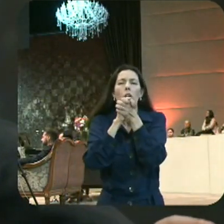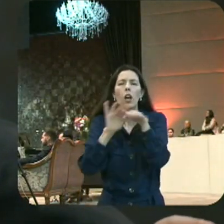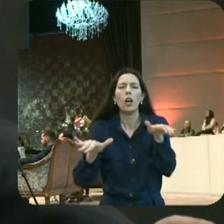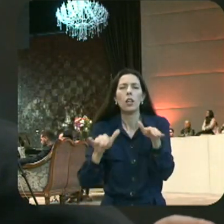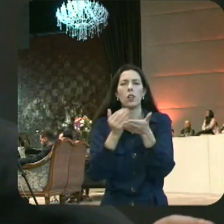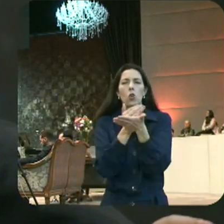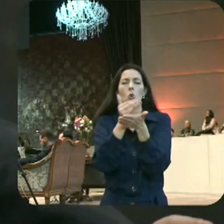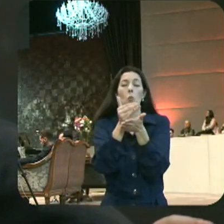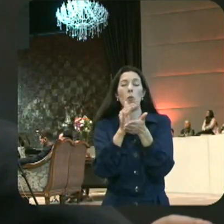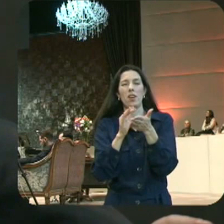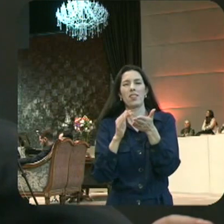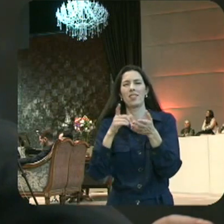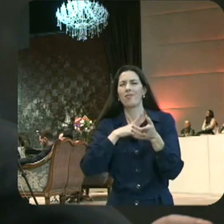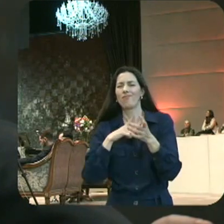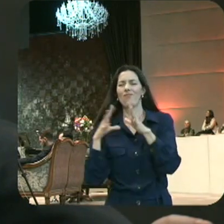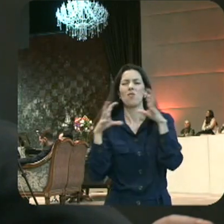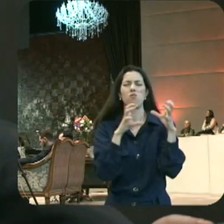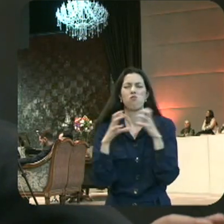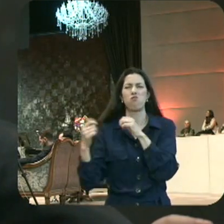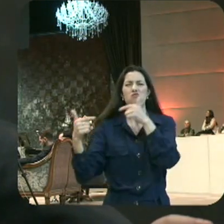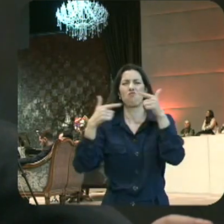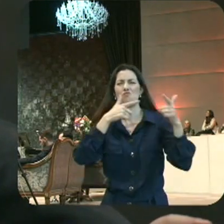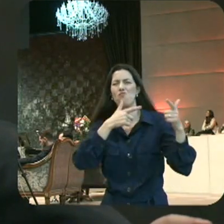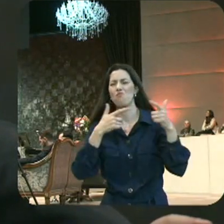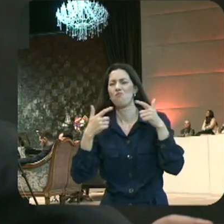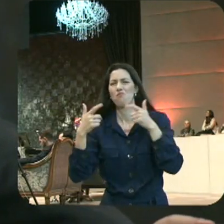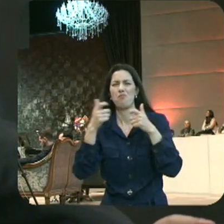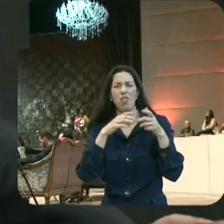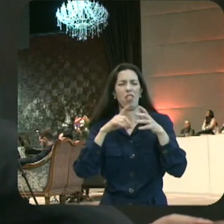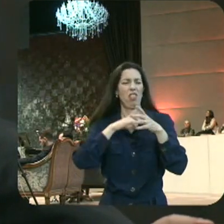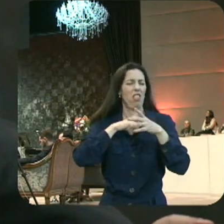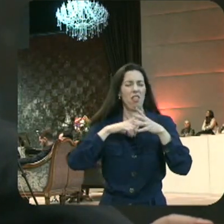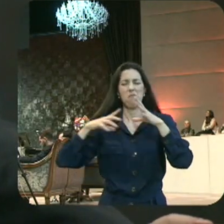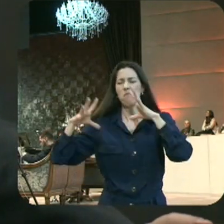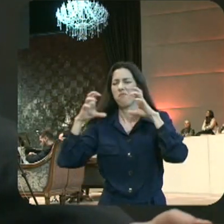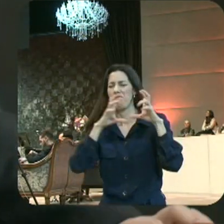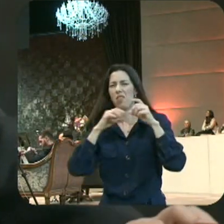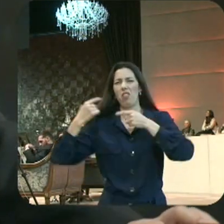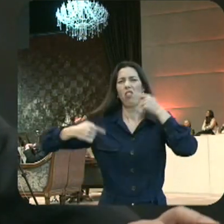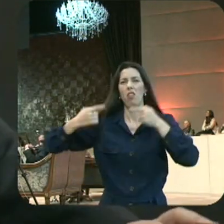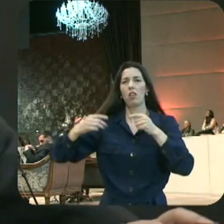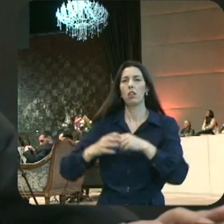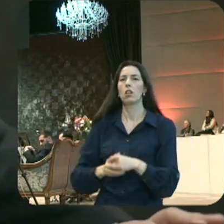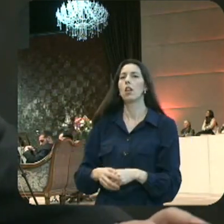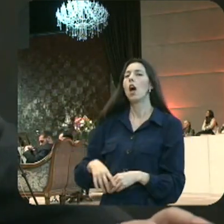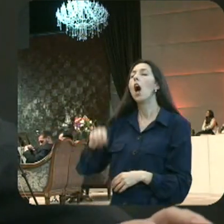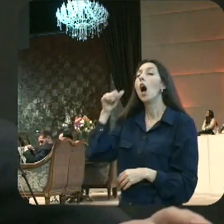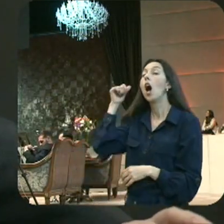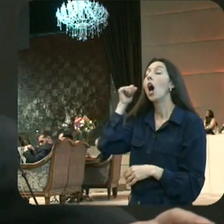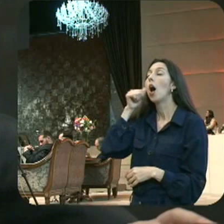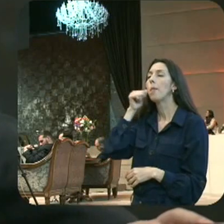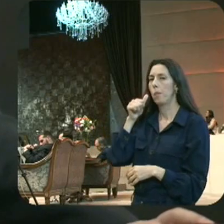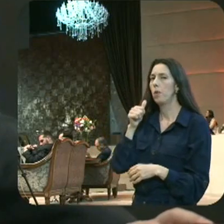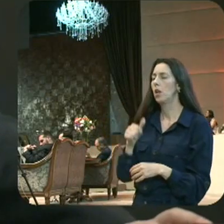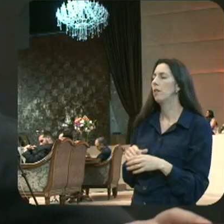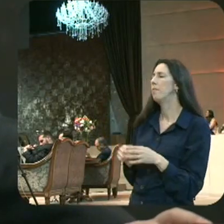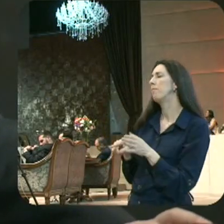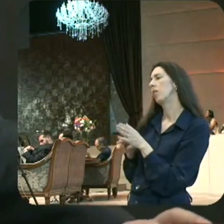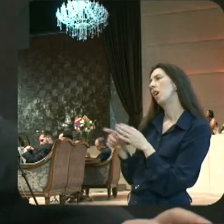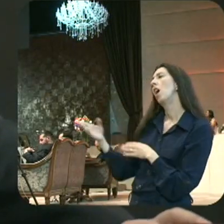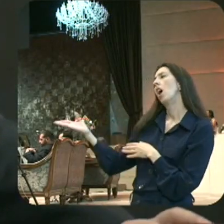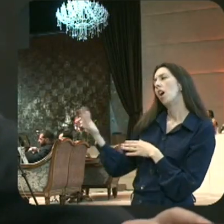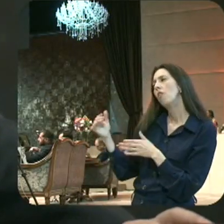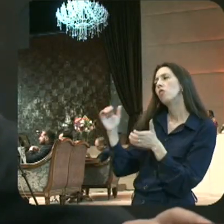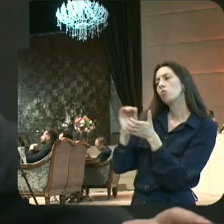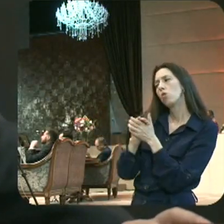a acontecer, e por exemplo a esposa diz assim: olha, fica comigo aqui hoje. E